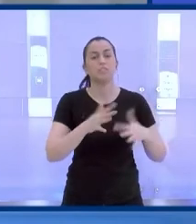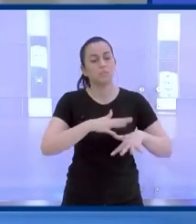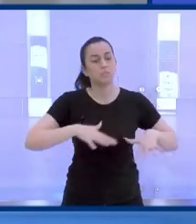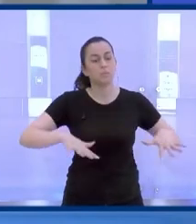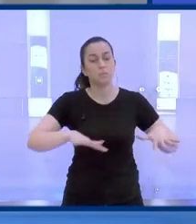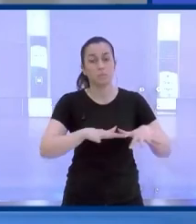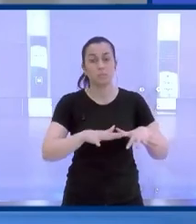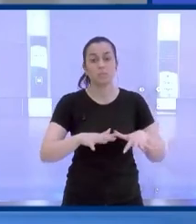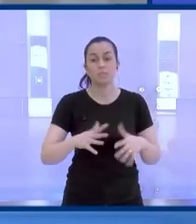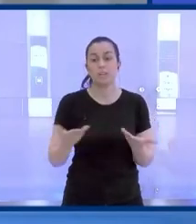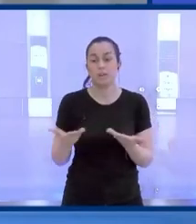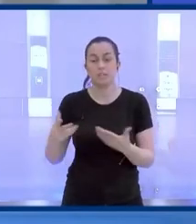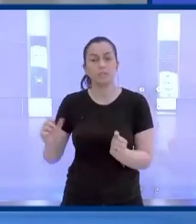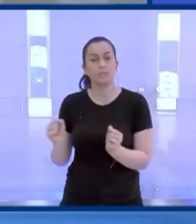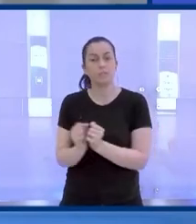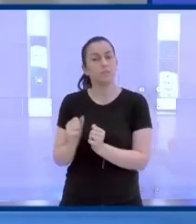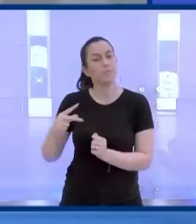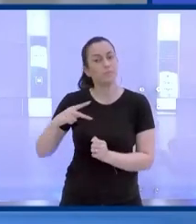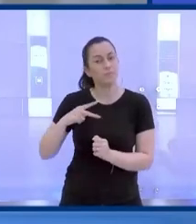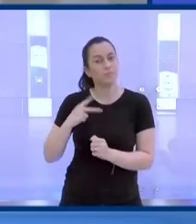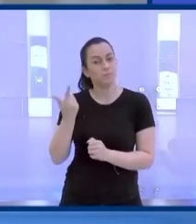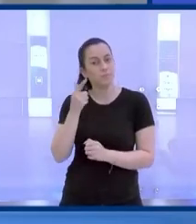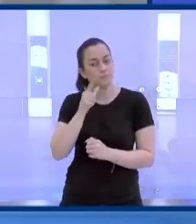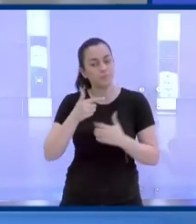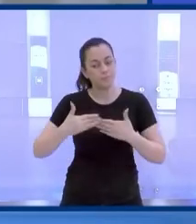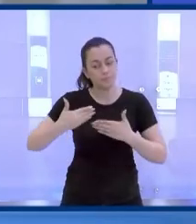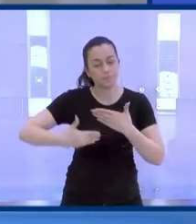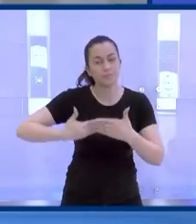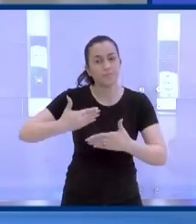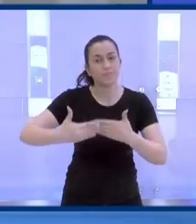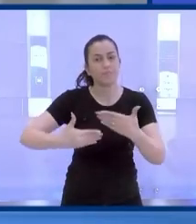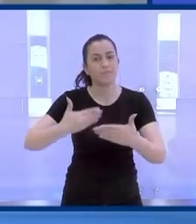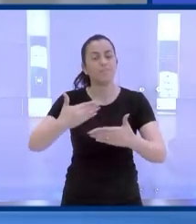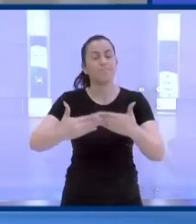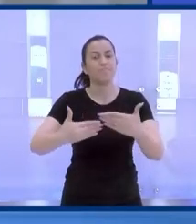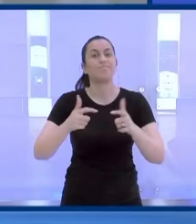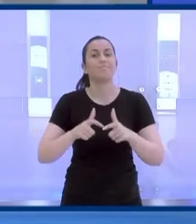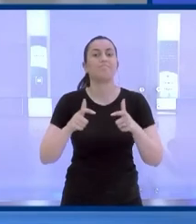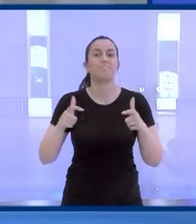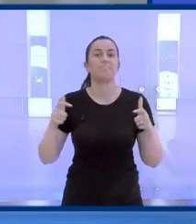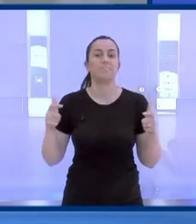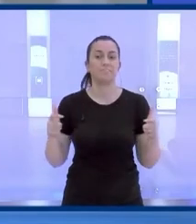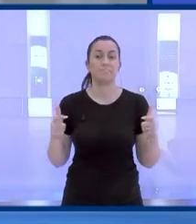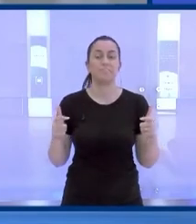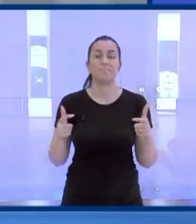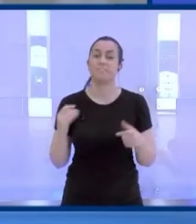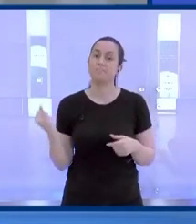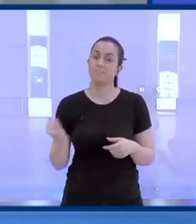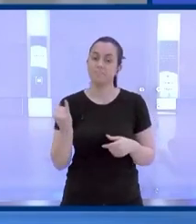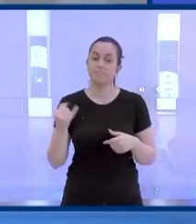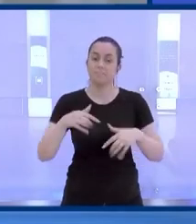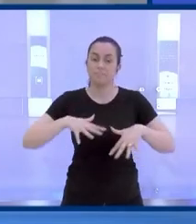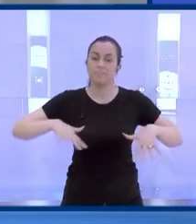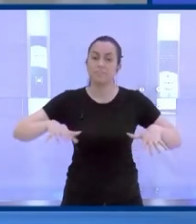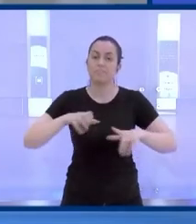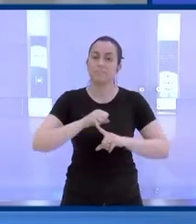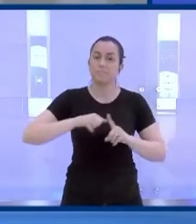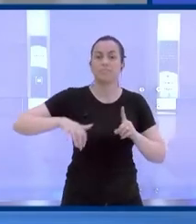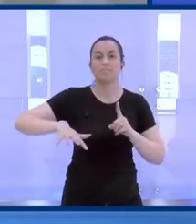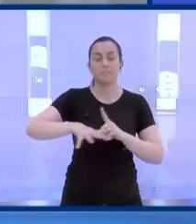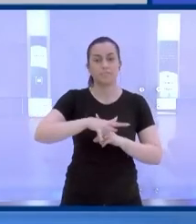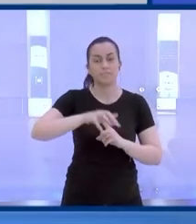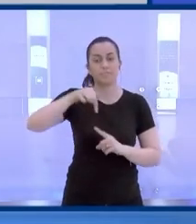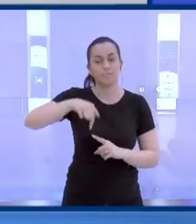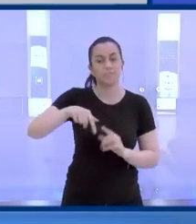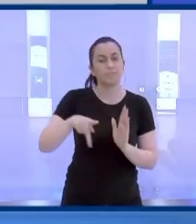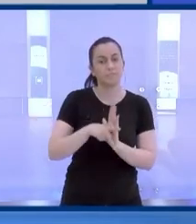a iniciativa privada, a gente consegue ter avanços expressivos que são desfrutados pela sociedade como um todo. Aqui no